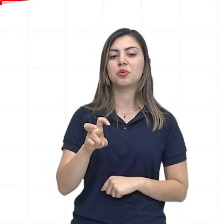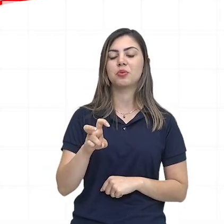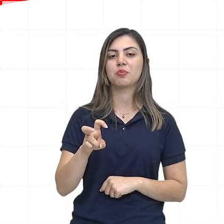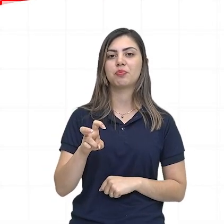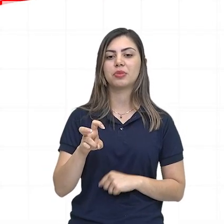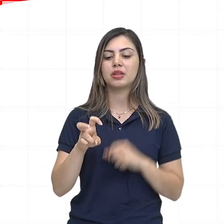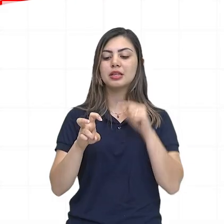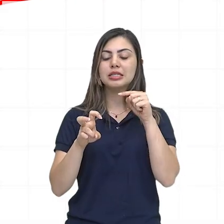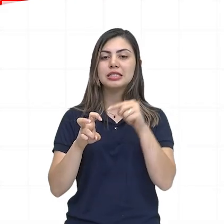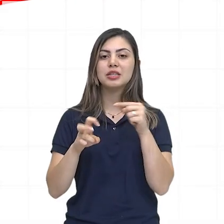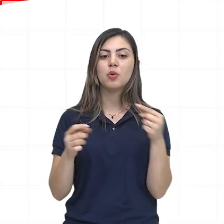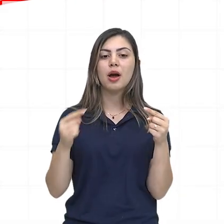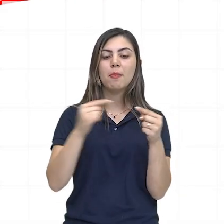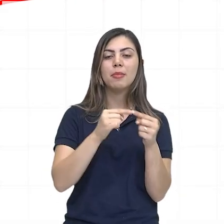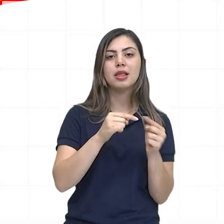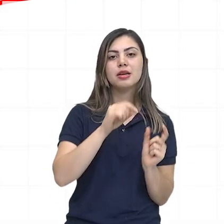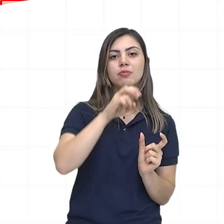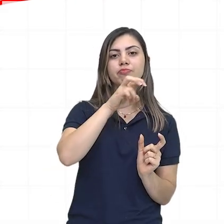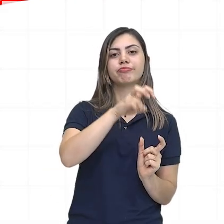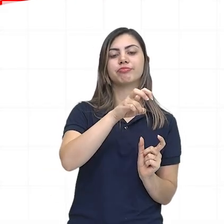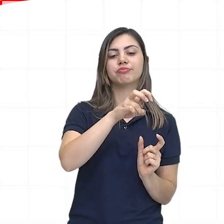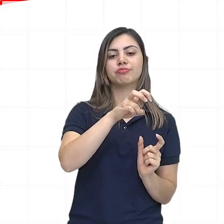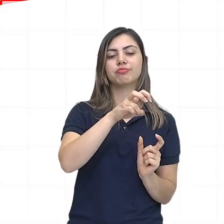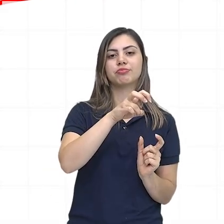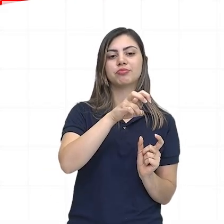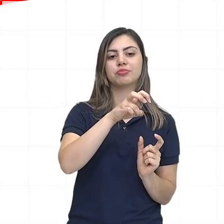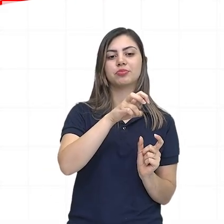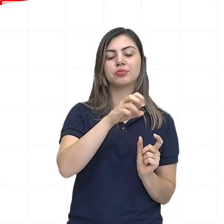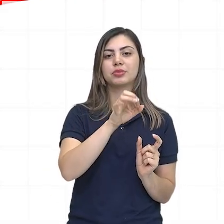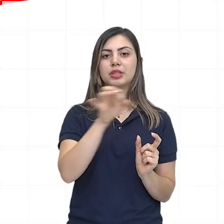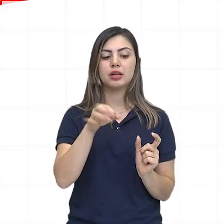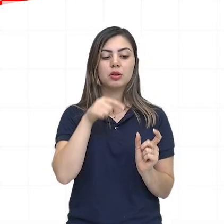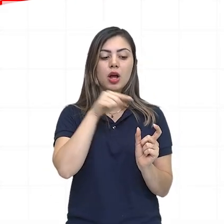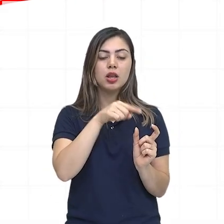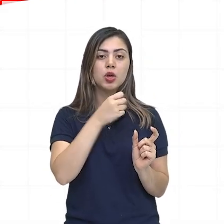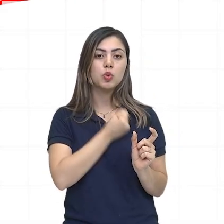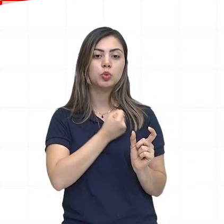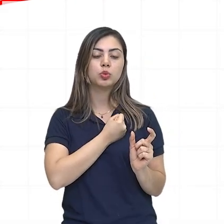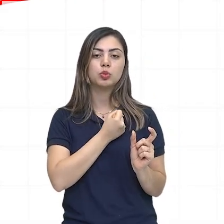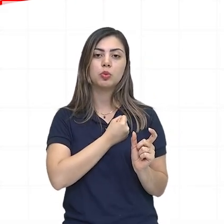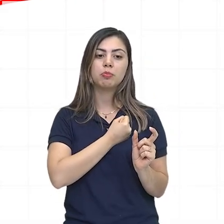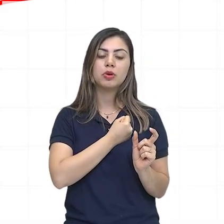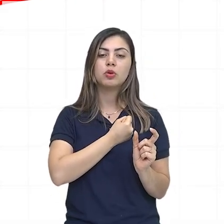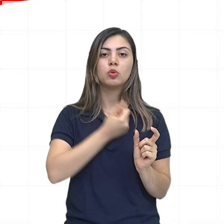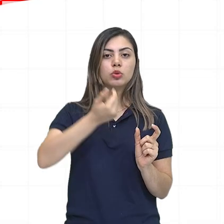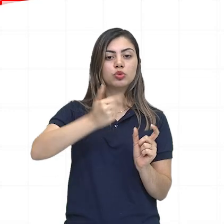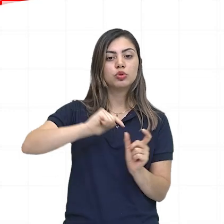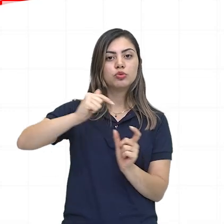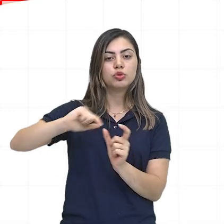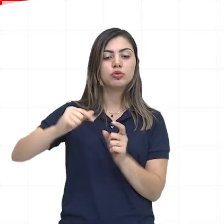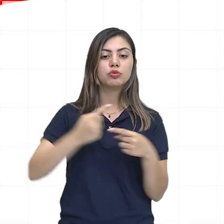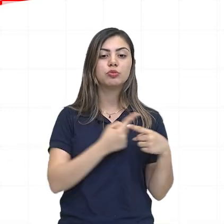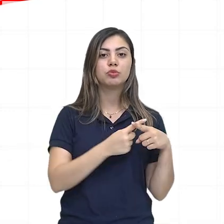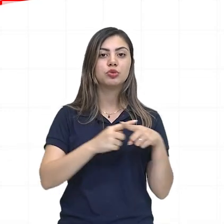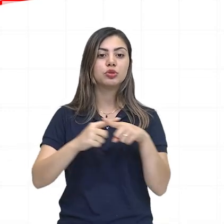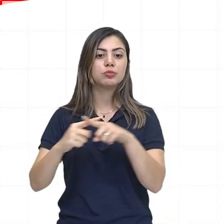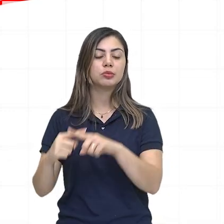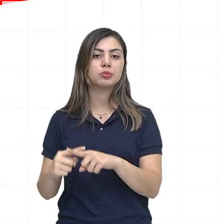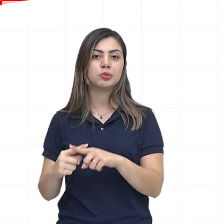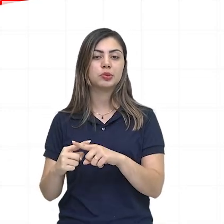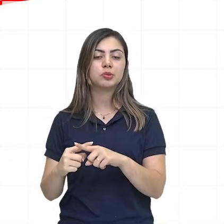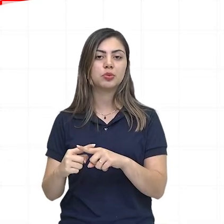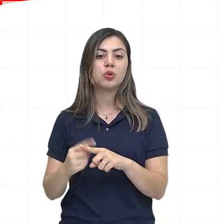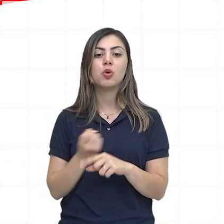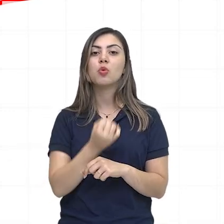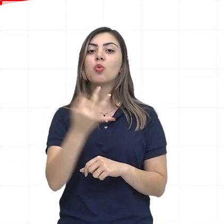manda-chuva. Ele pegou a base e multiplicou por ela mesma, né? Desculpa aqui, por